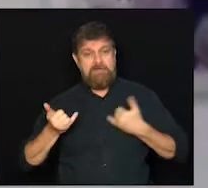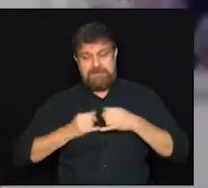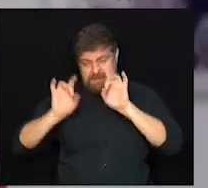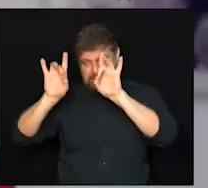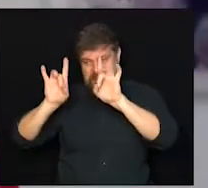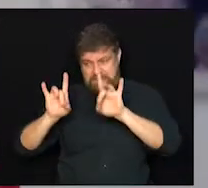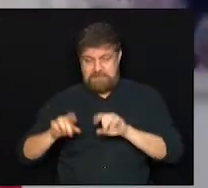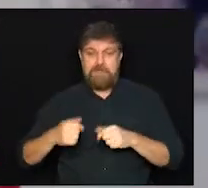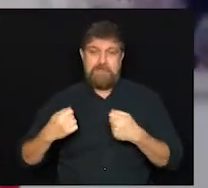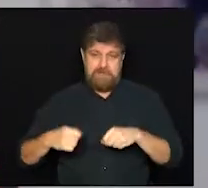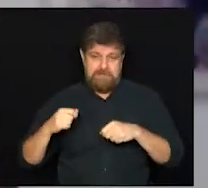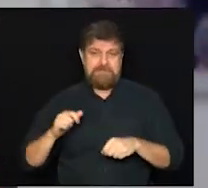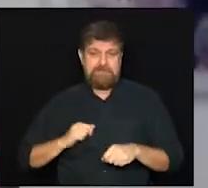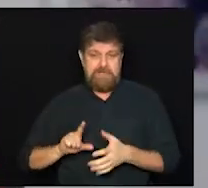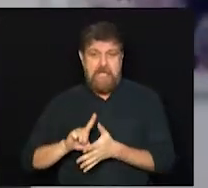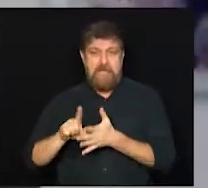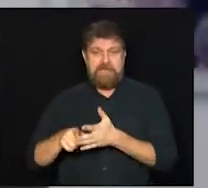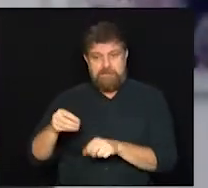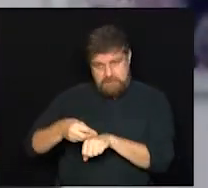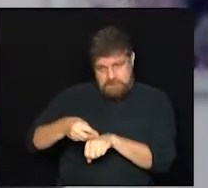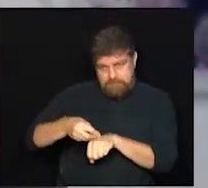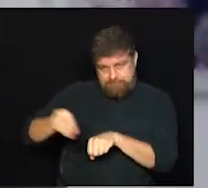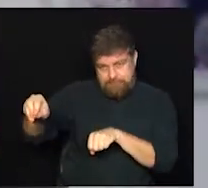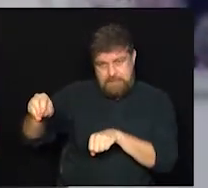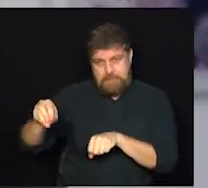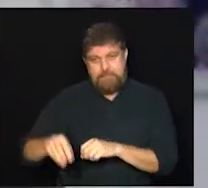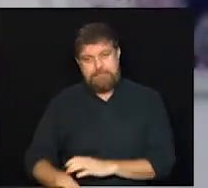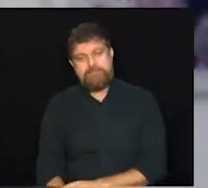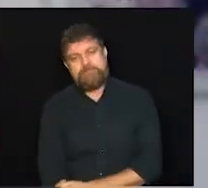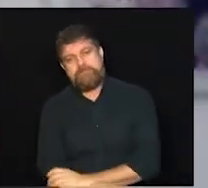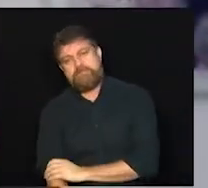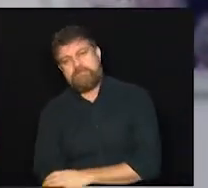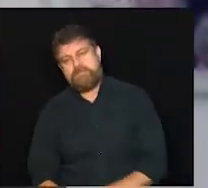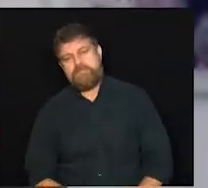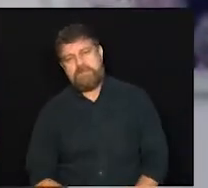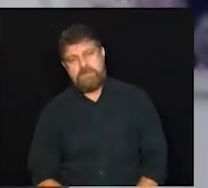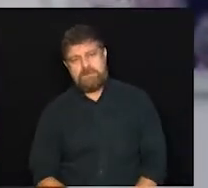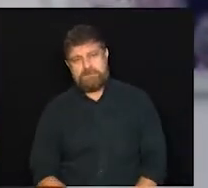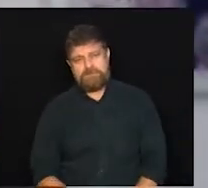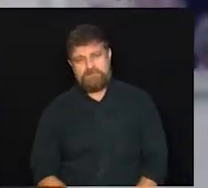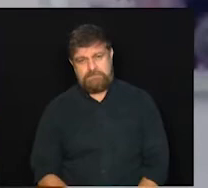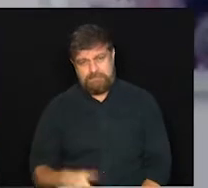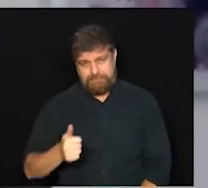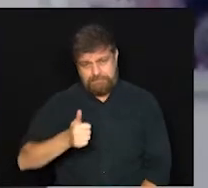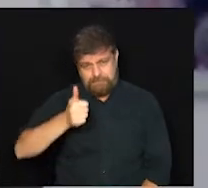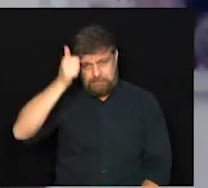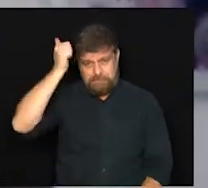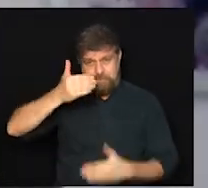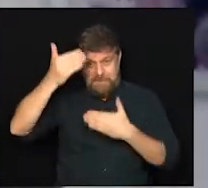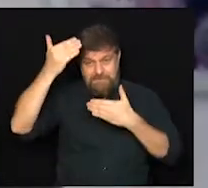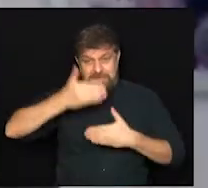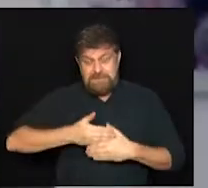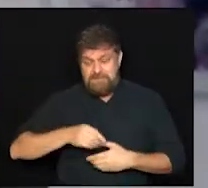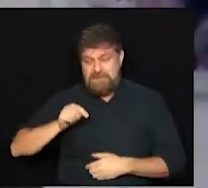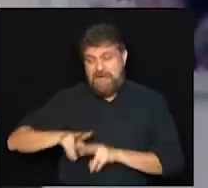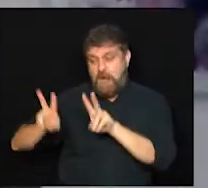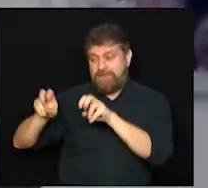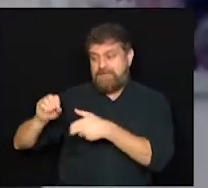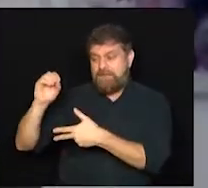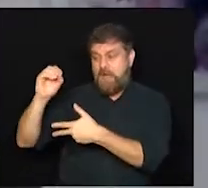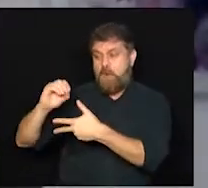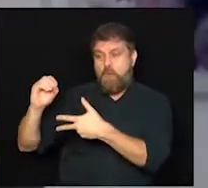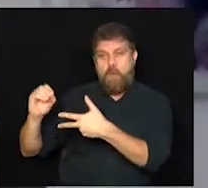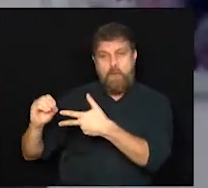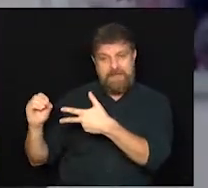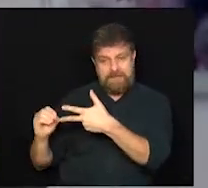precisaria realmente mandar depois, tá? Em relação ao vestibular e o impacto do Enem, é o seguinte, nós,